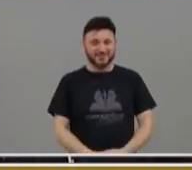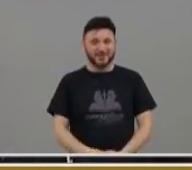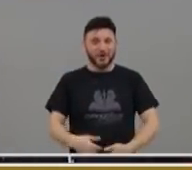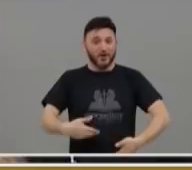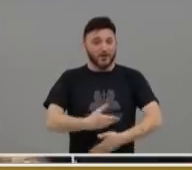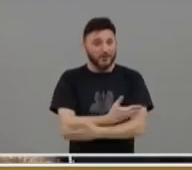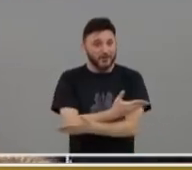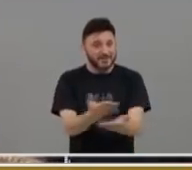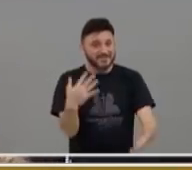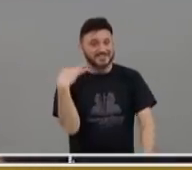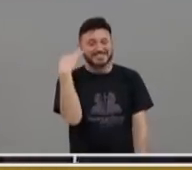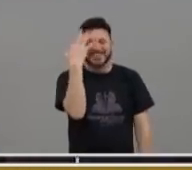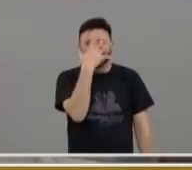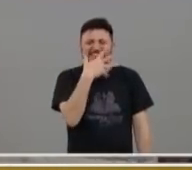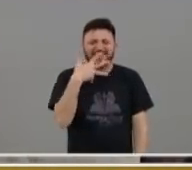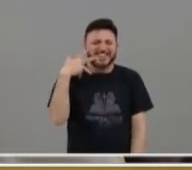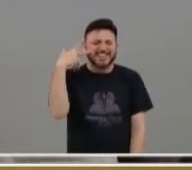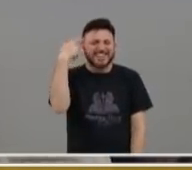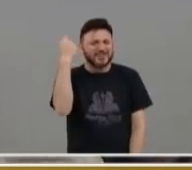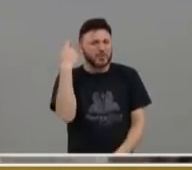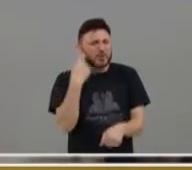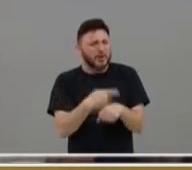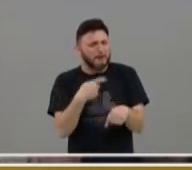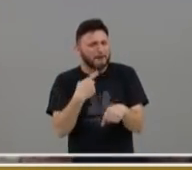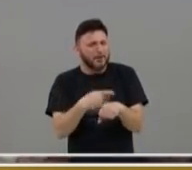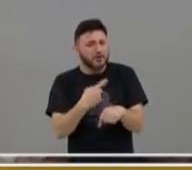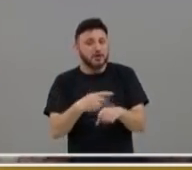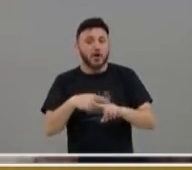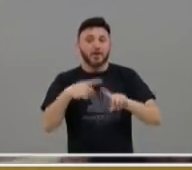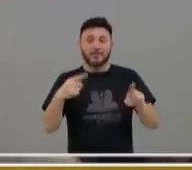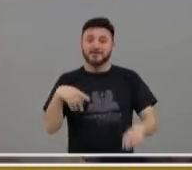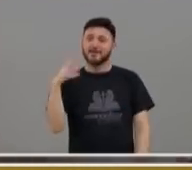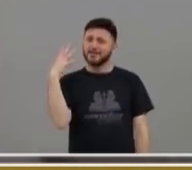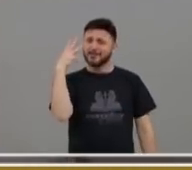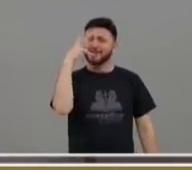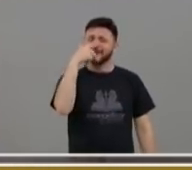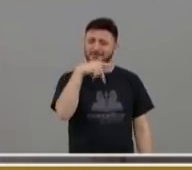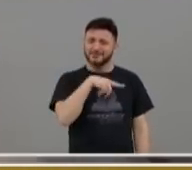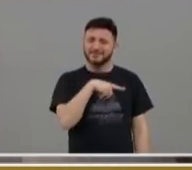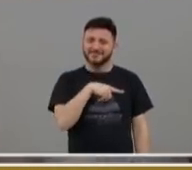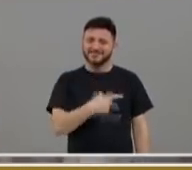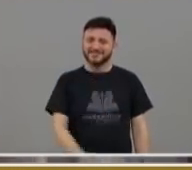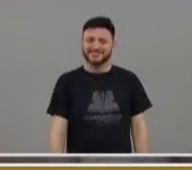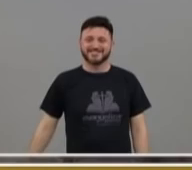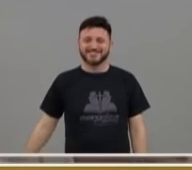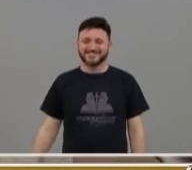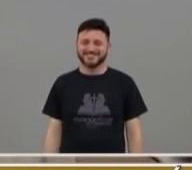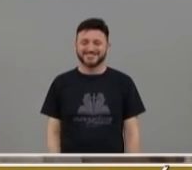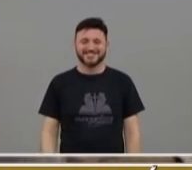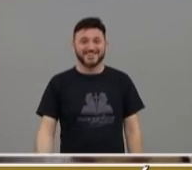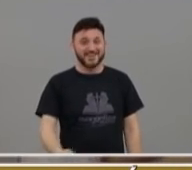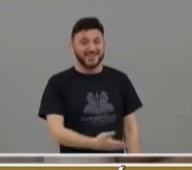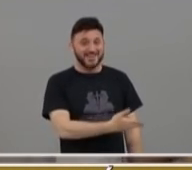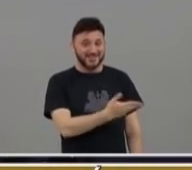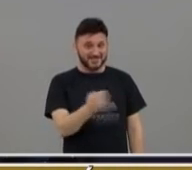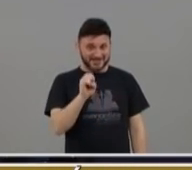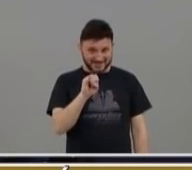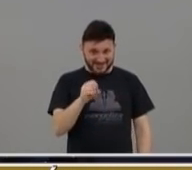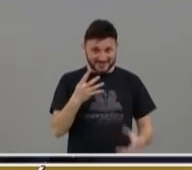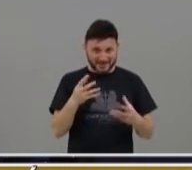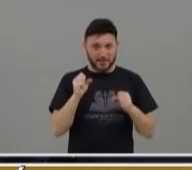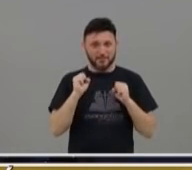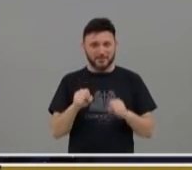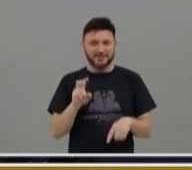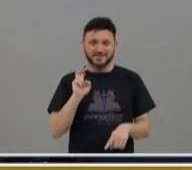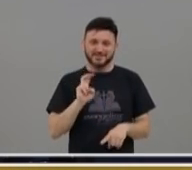Cabeça dura, mas você é linda demais. E você que está aqui, se você quiser, você pode sentar